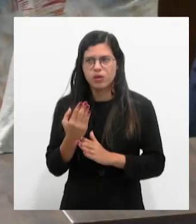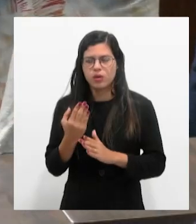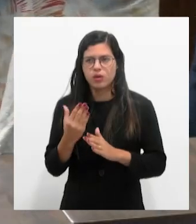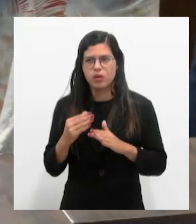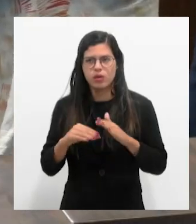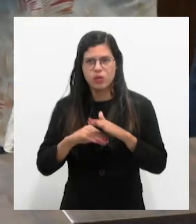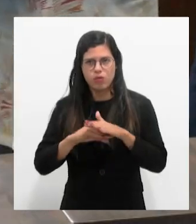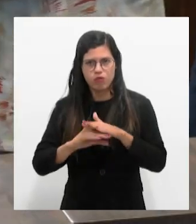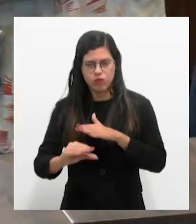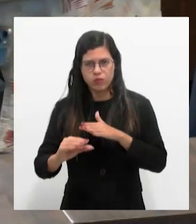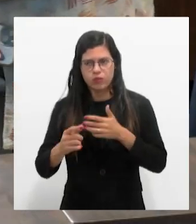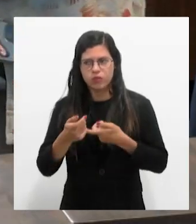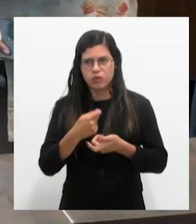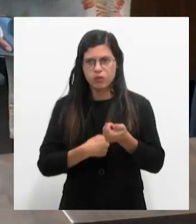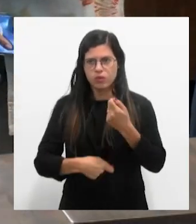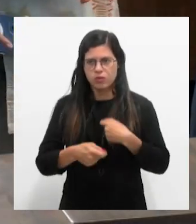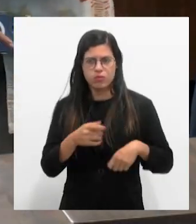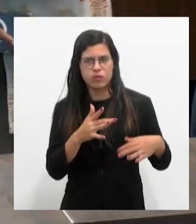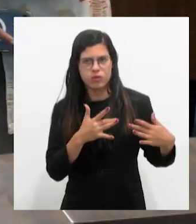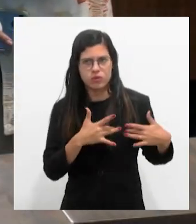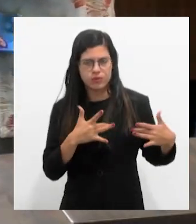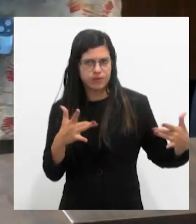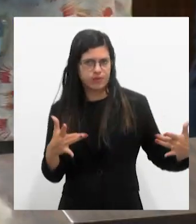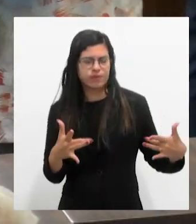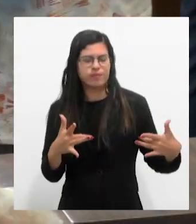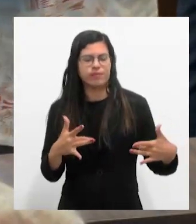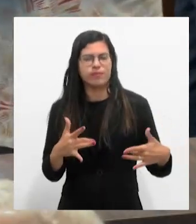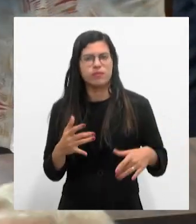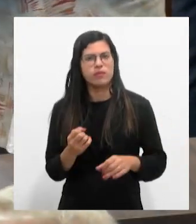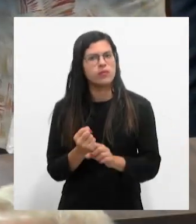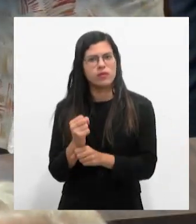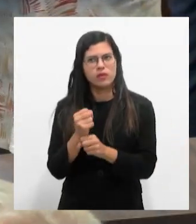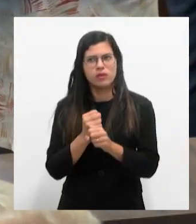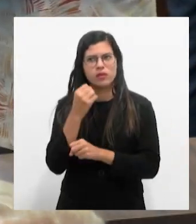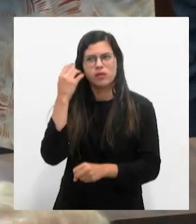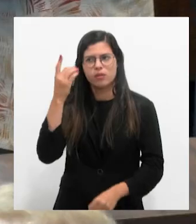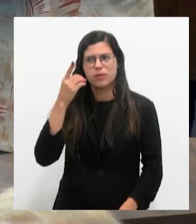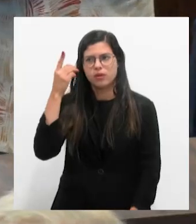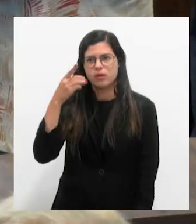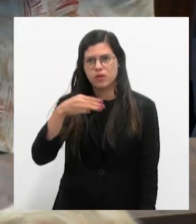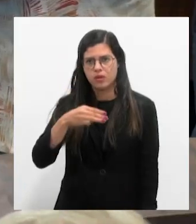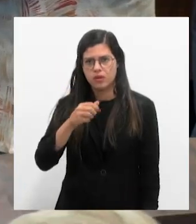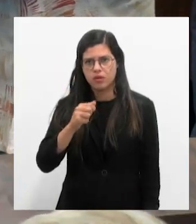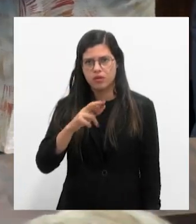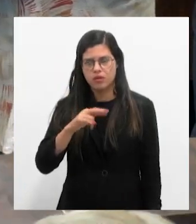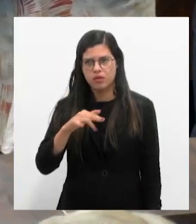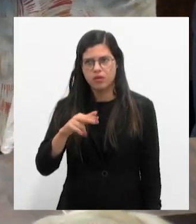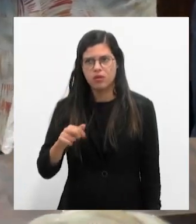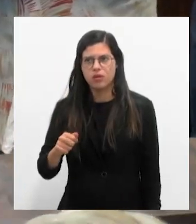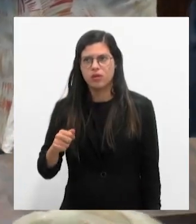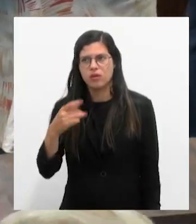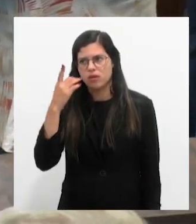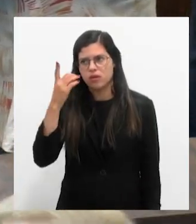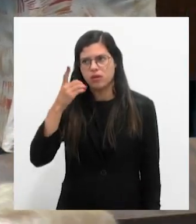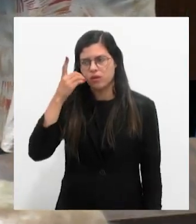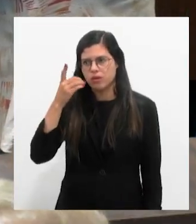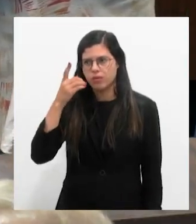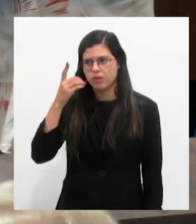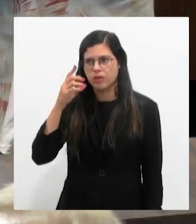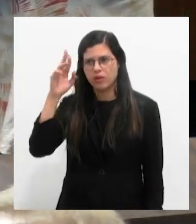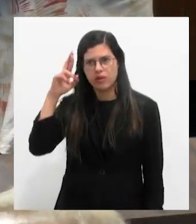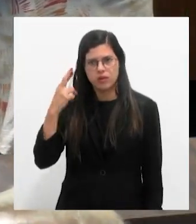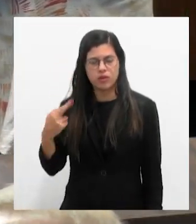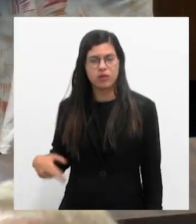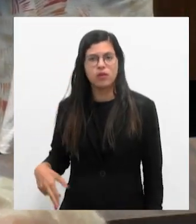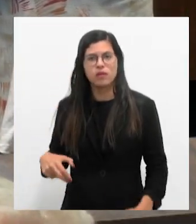Economia Solidária. Eu fiquei anos, deputada Marina, deputada Renata Souza, fazendo cúmplice. Não